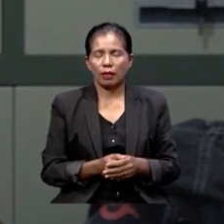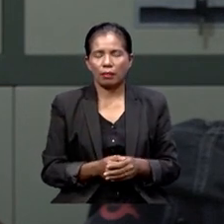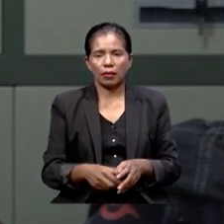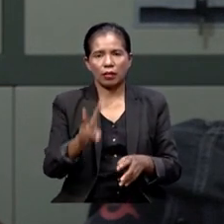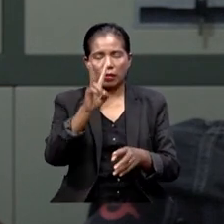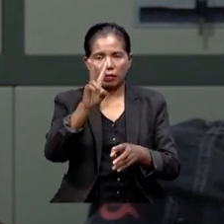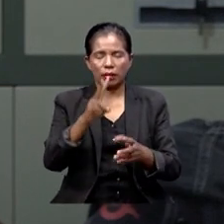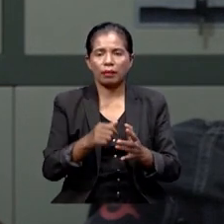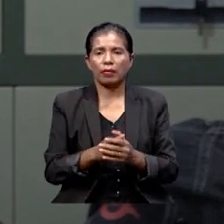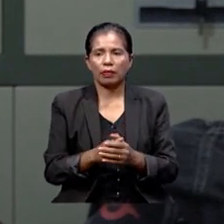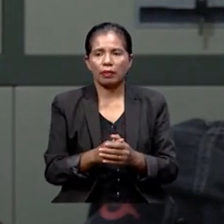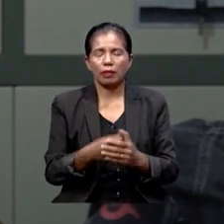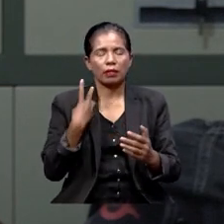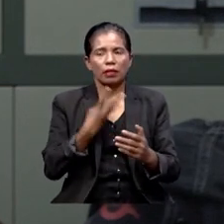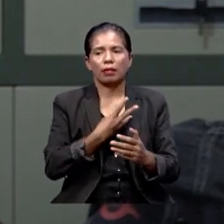fase, nebe mak